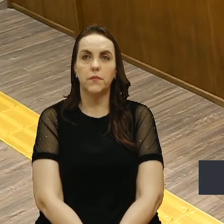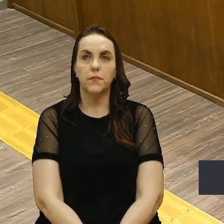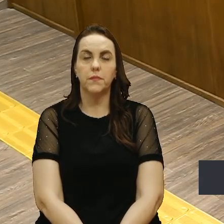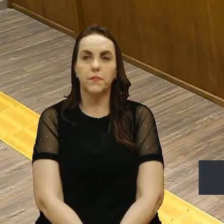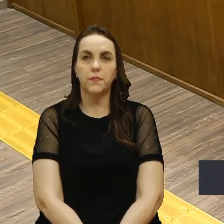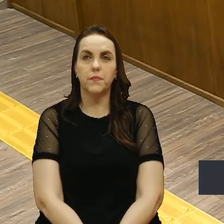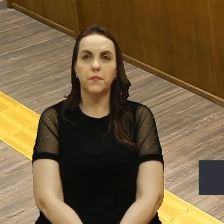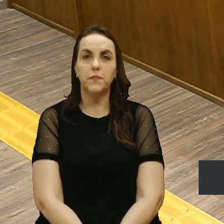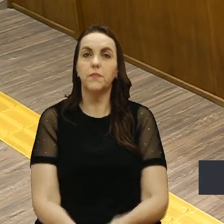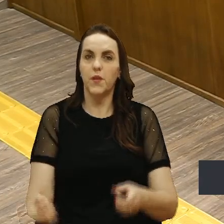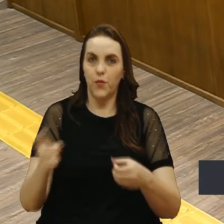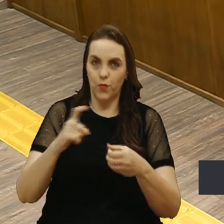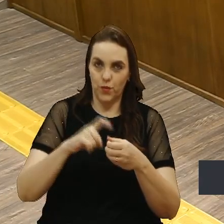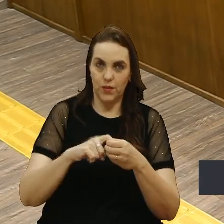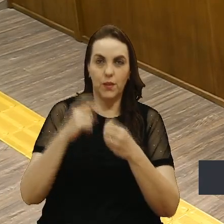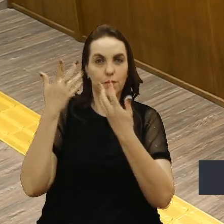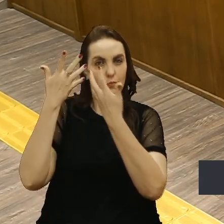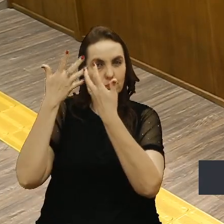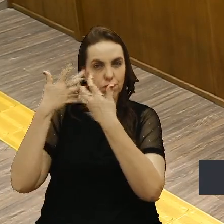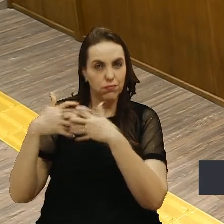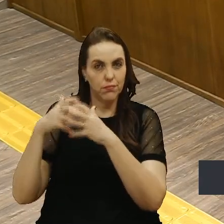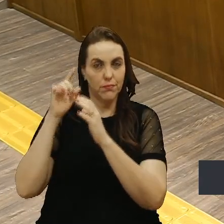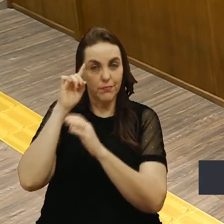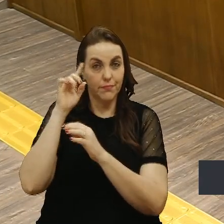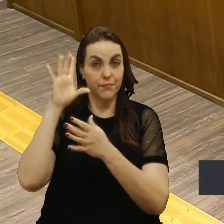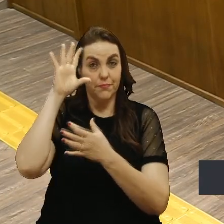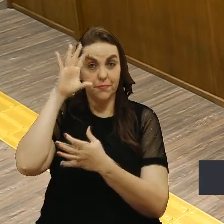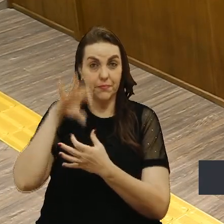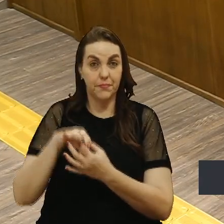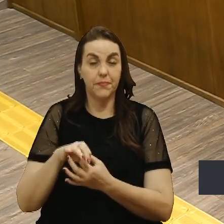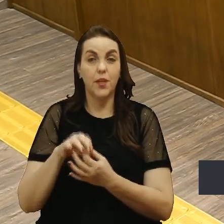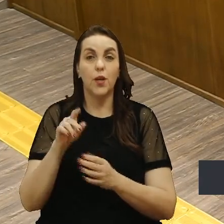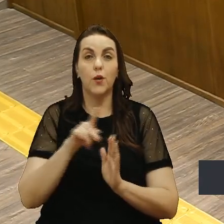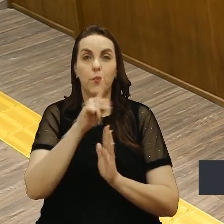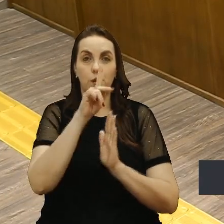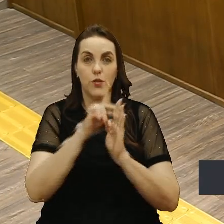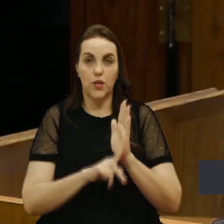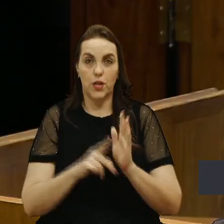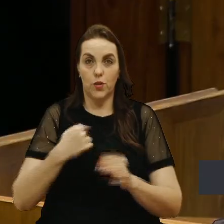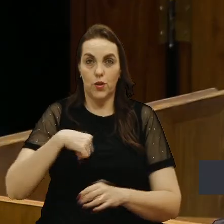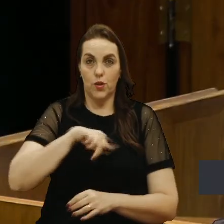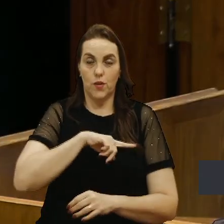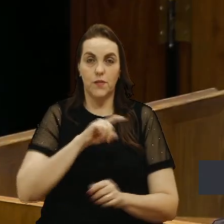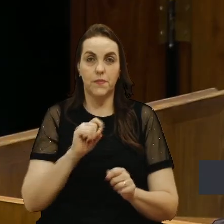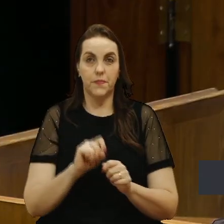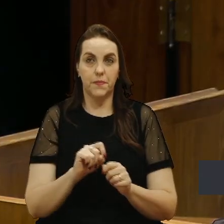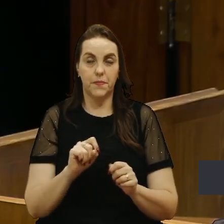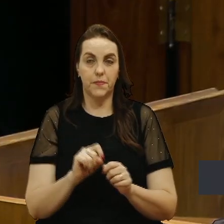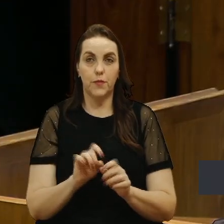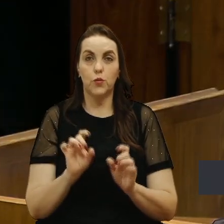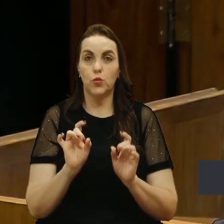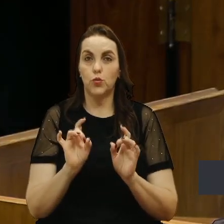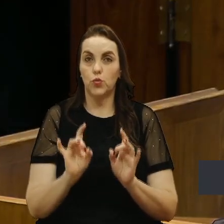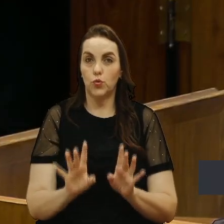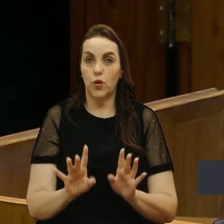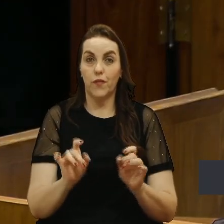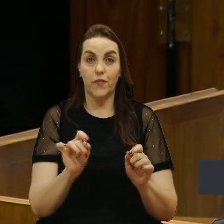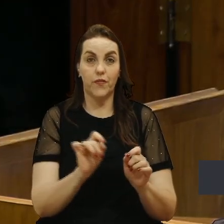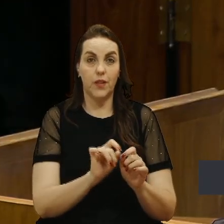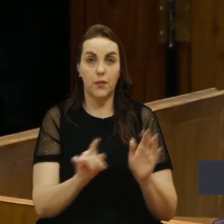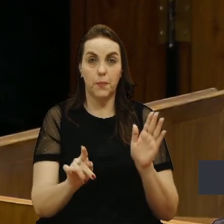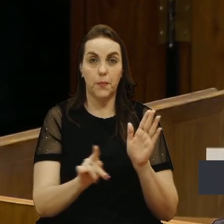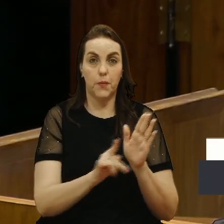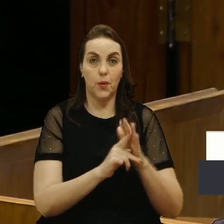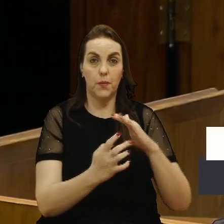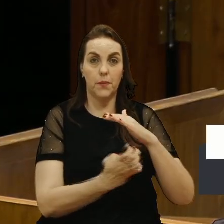Bem, então retomando o raciocínio, os projetos que nós executamos, eles não são puramente feitos pela CSG